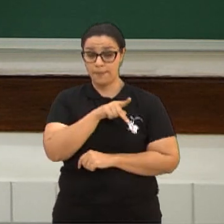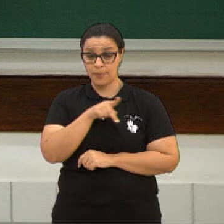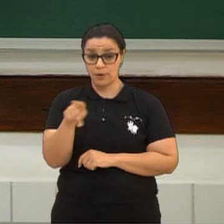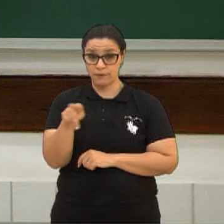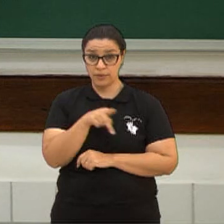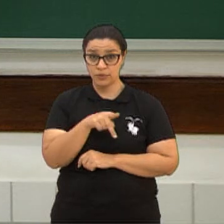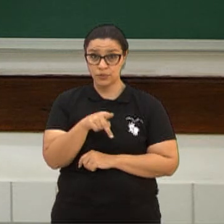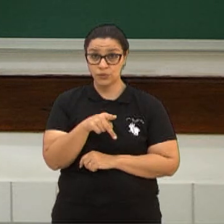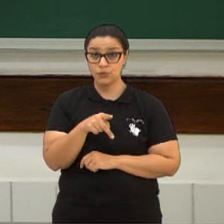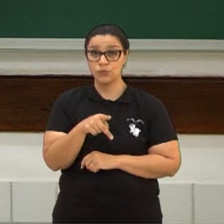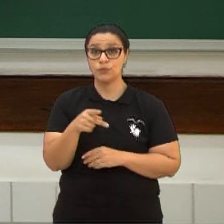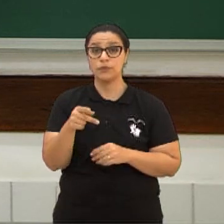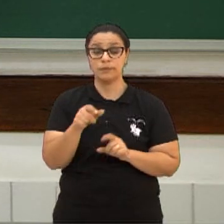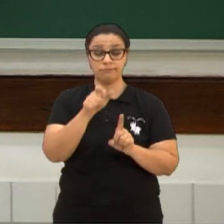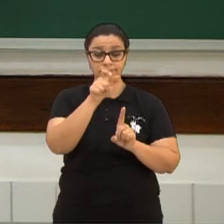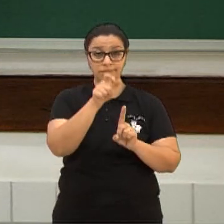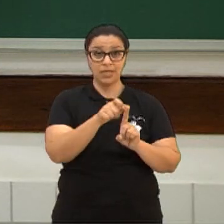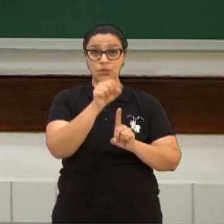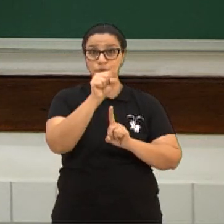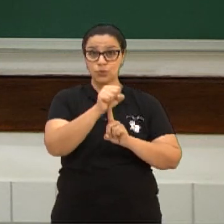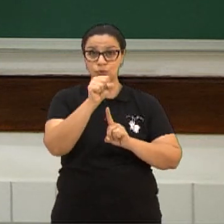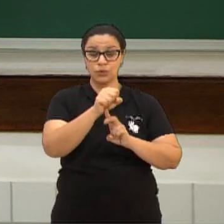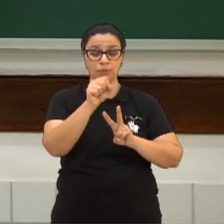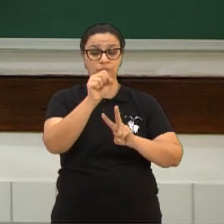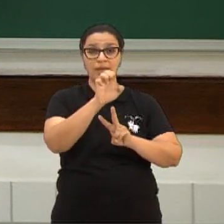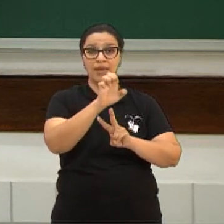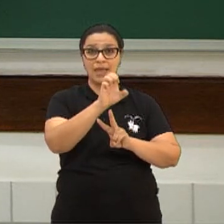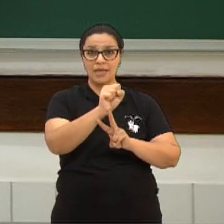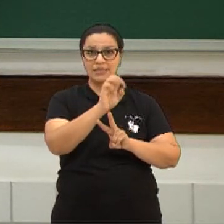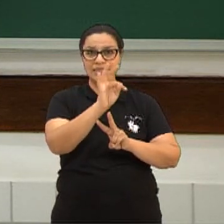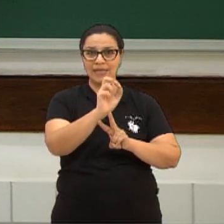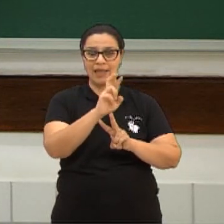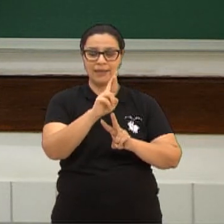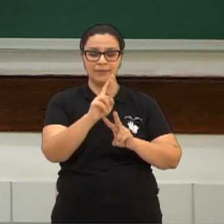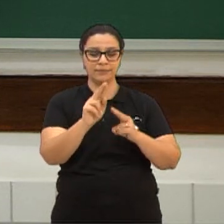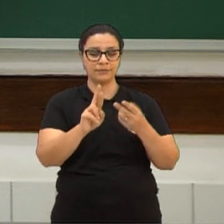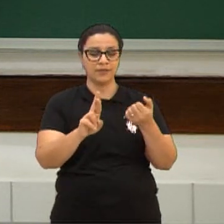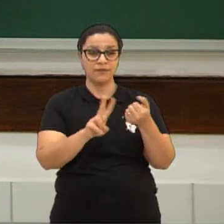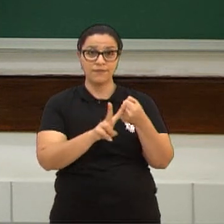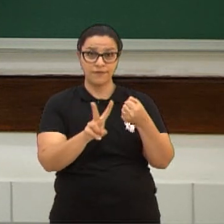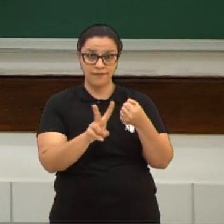teacher, sujeito, está, verbo,